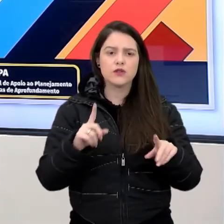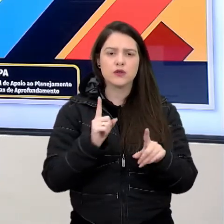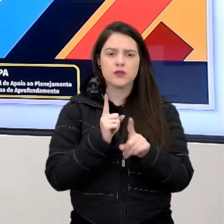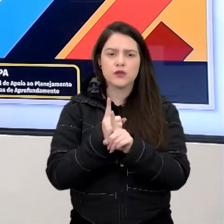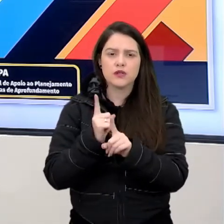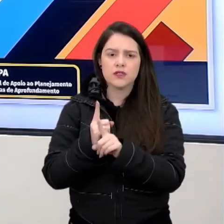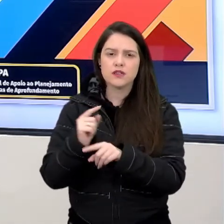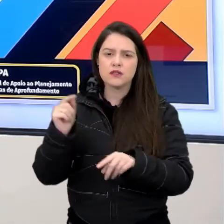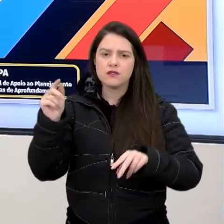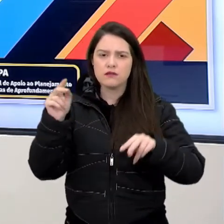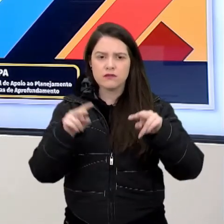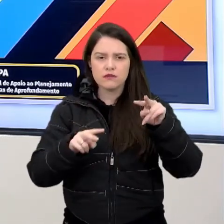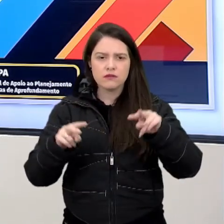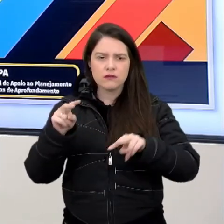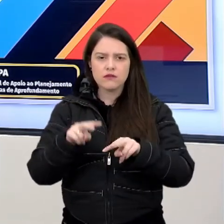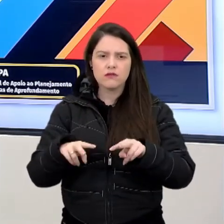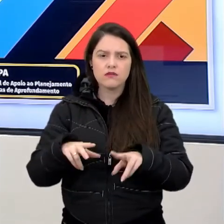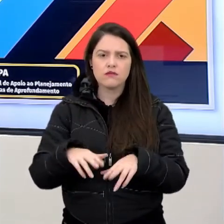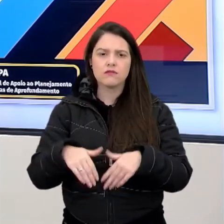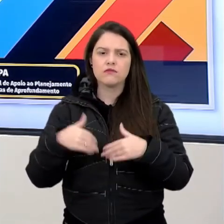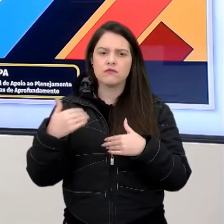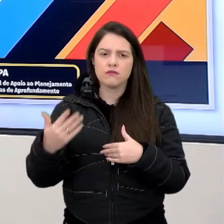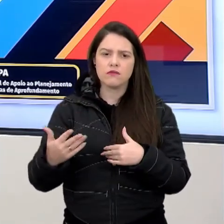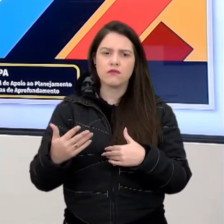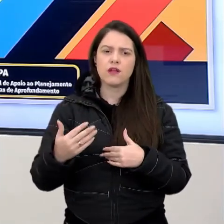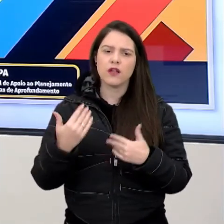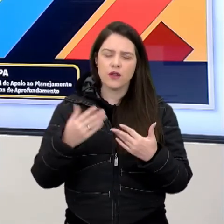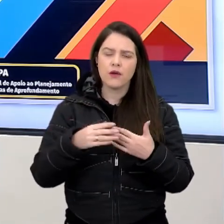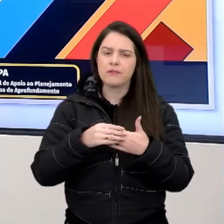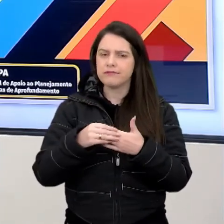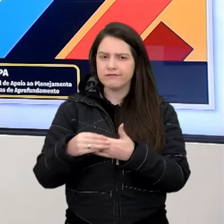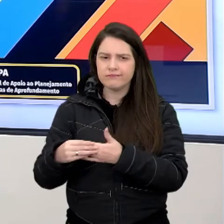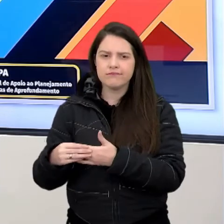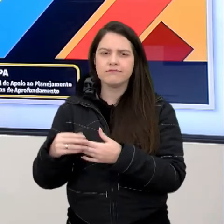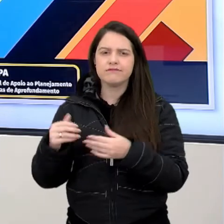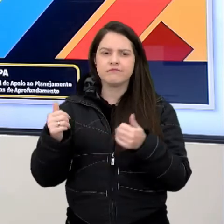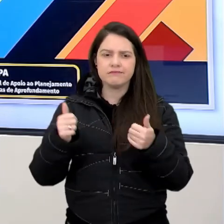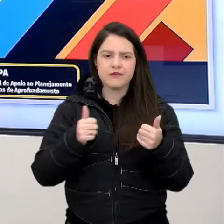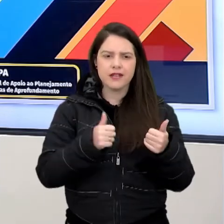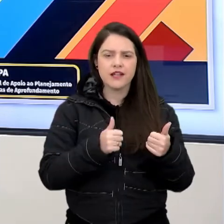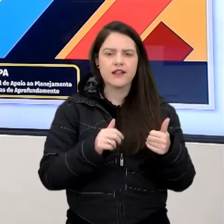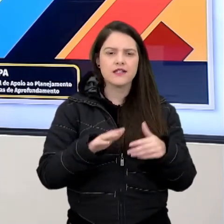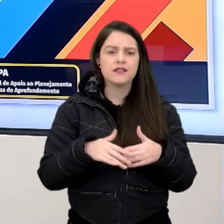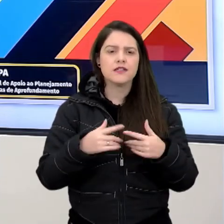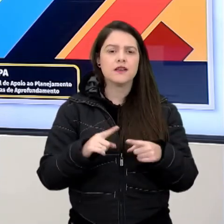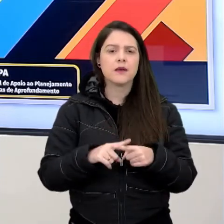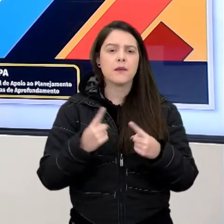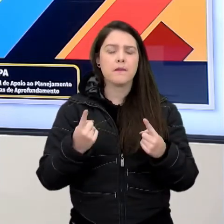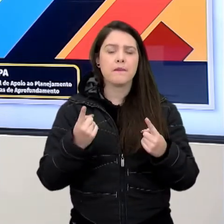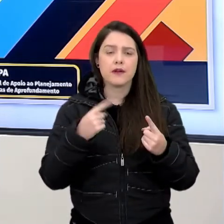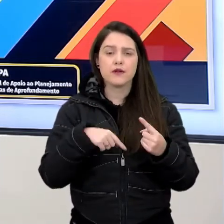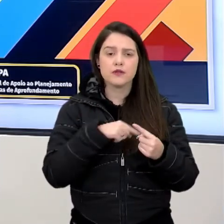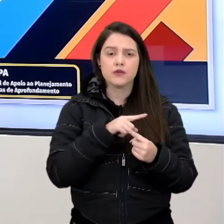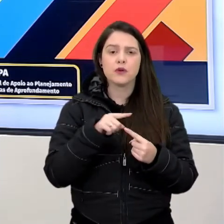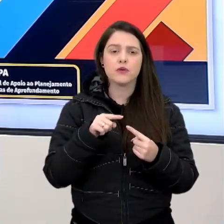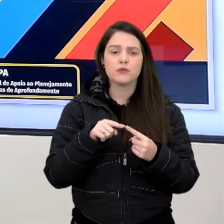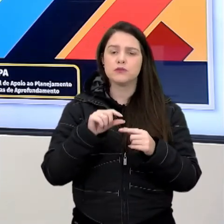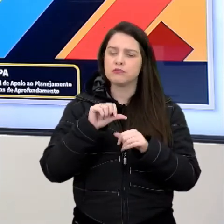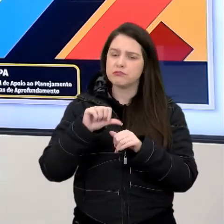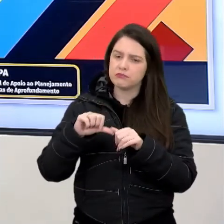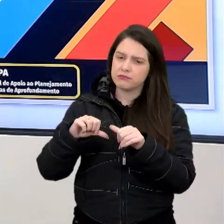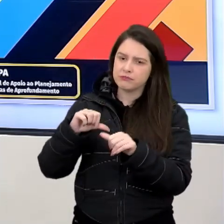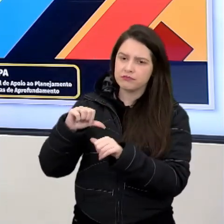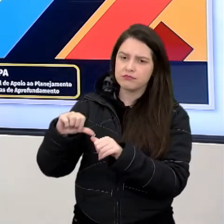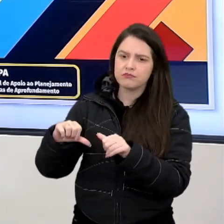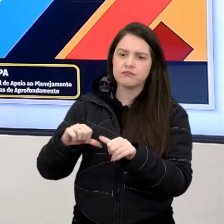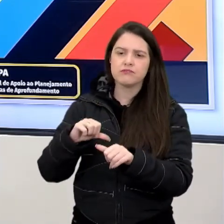eu ouvi tanto isso aí. Ô professor, agora eu aprendi e tal. Aí, beleza, agora a gente tem que andar para frente, tem que mudar. Poxa vida, mas